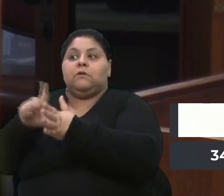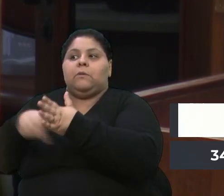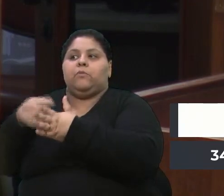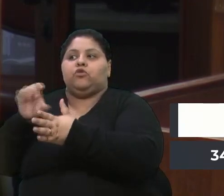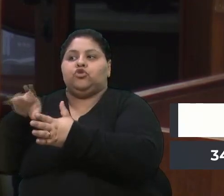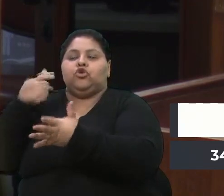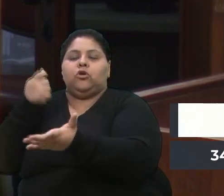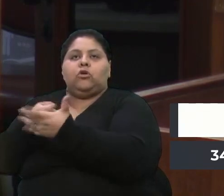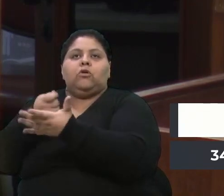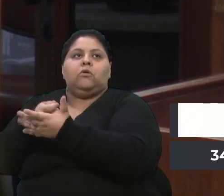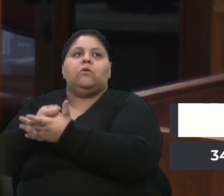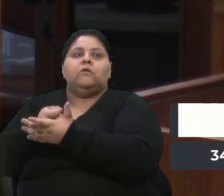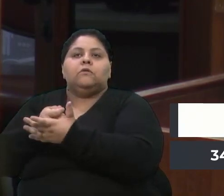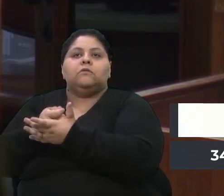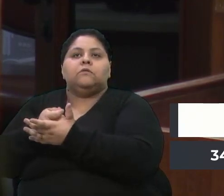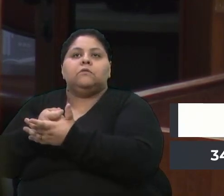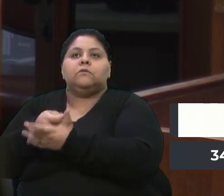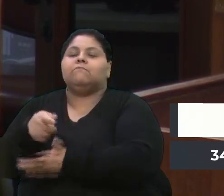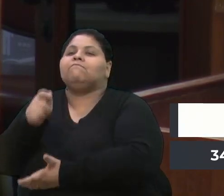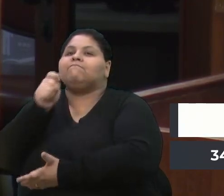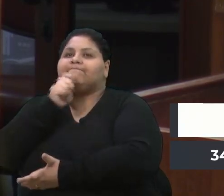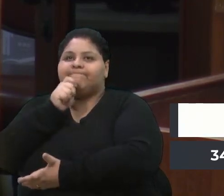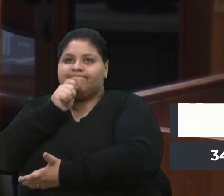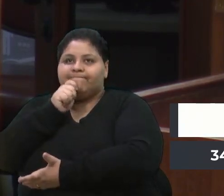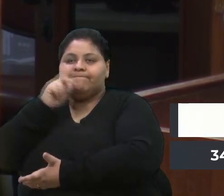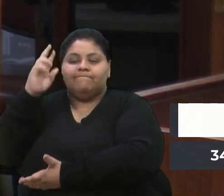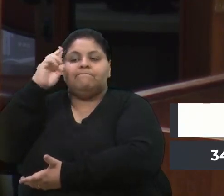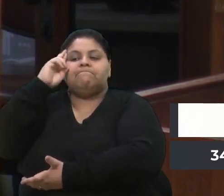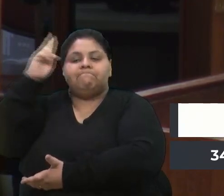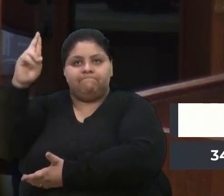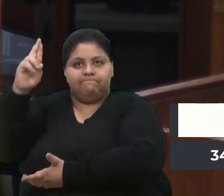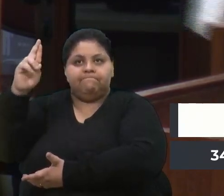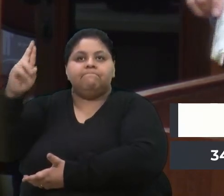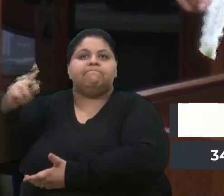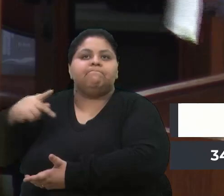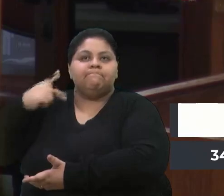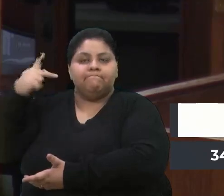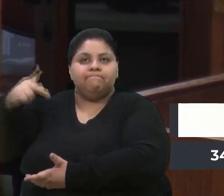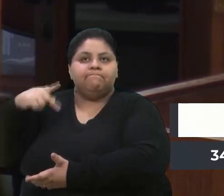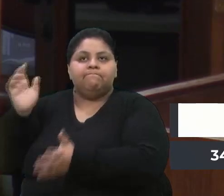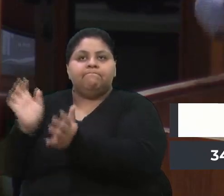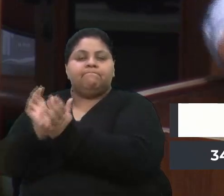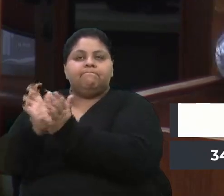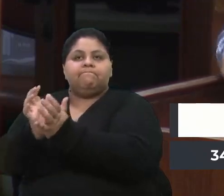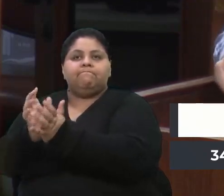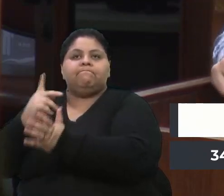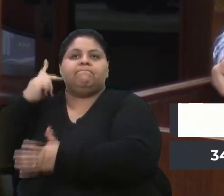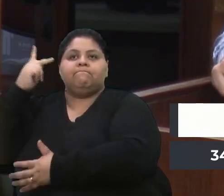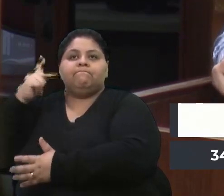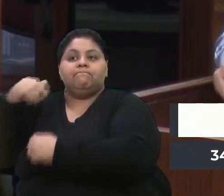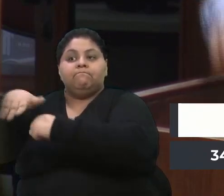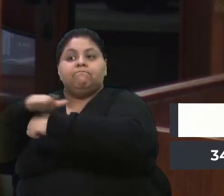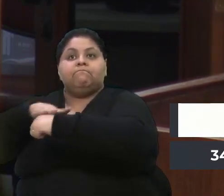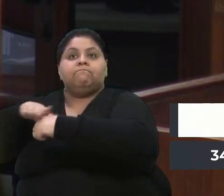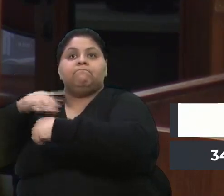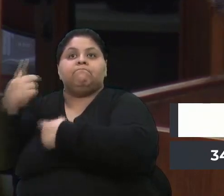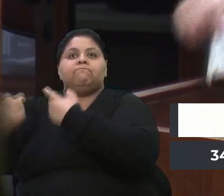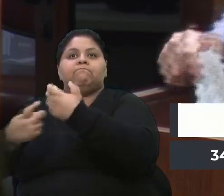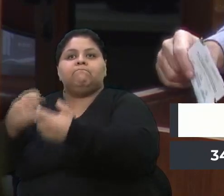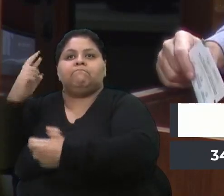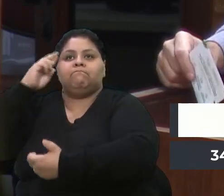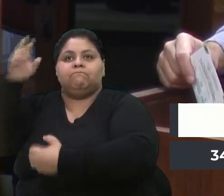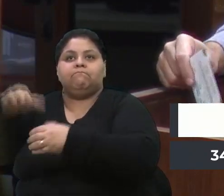Ainda, os diretores, vereadores, colegas vereadores, Conversem com algum diretor de escola ou